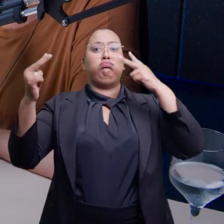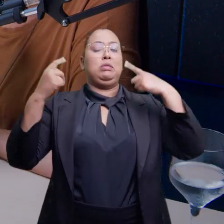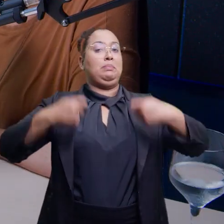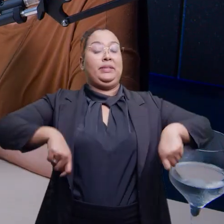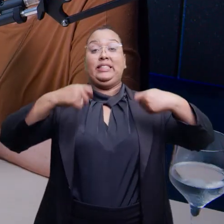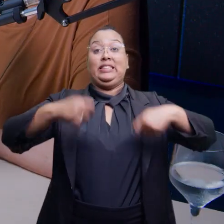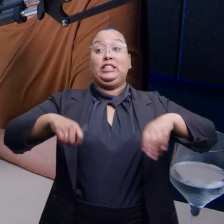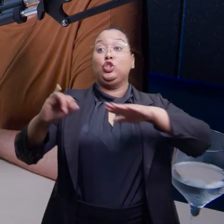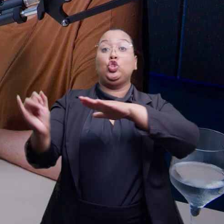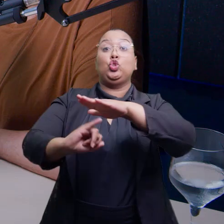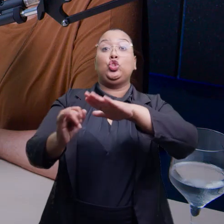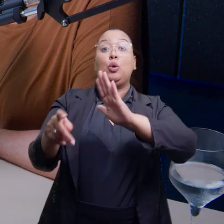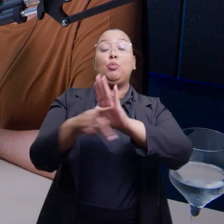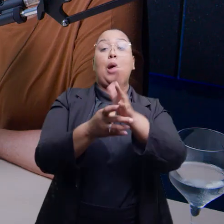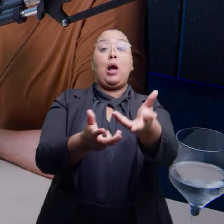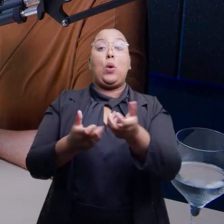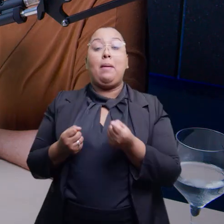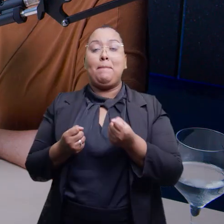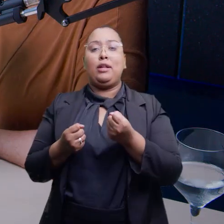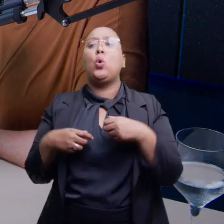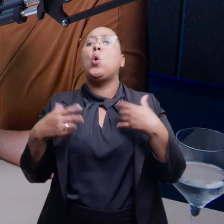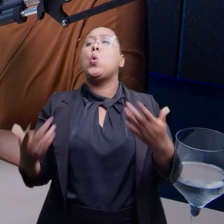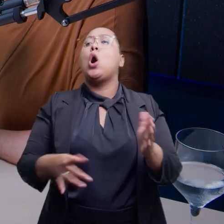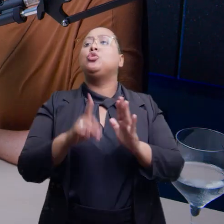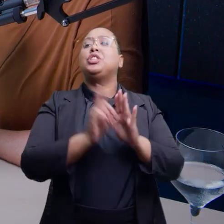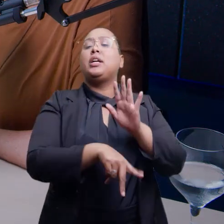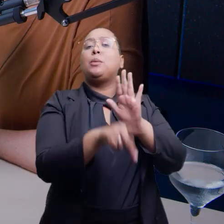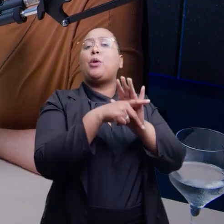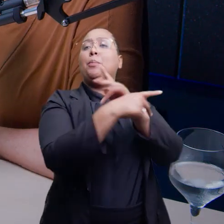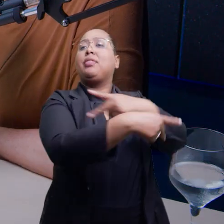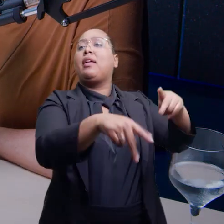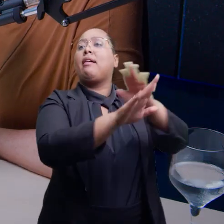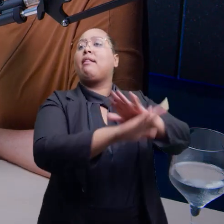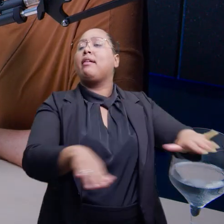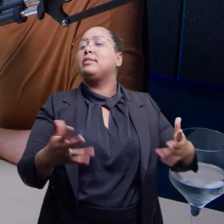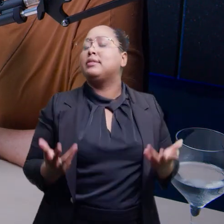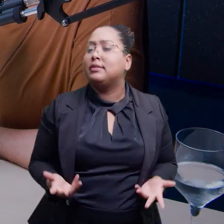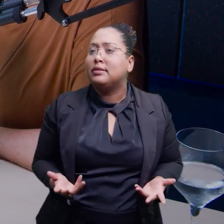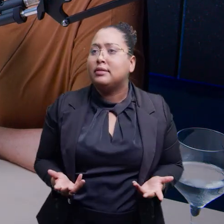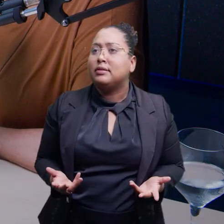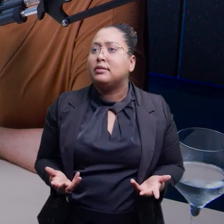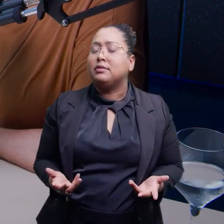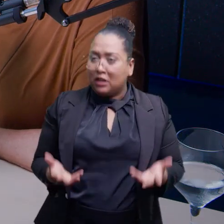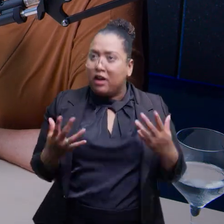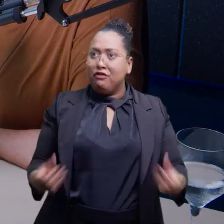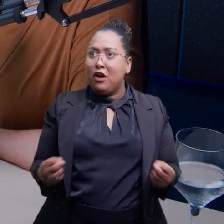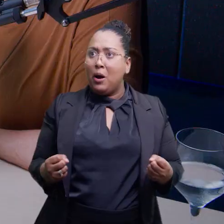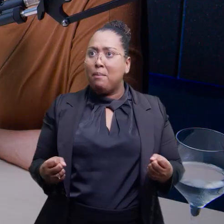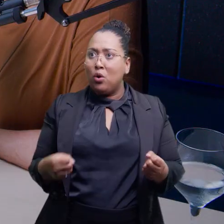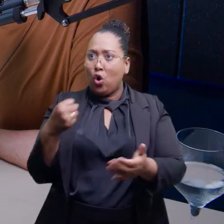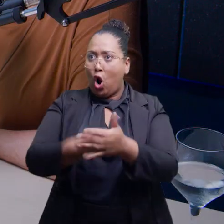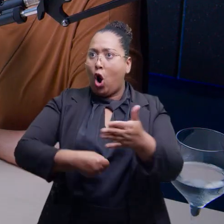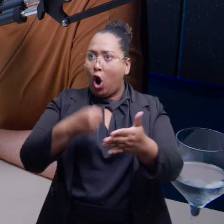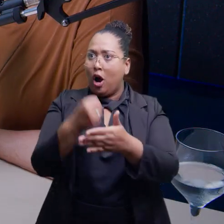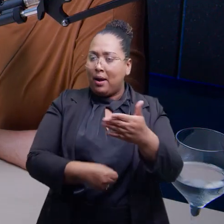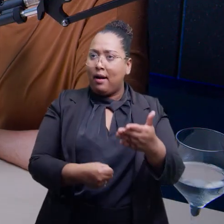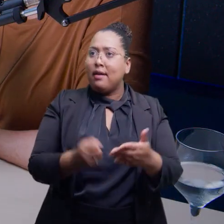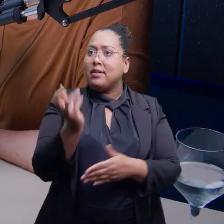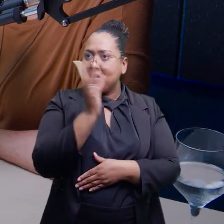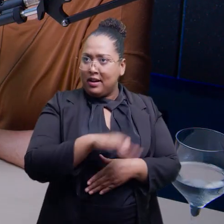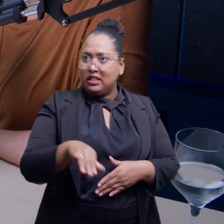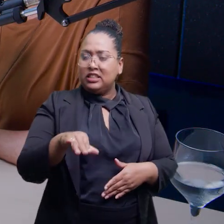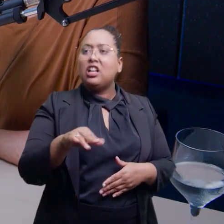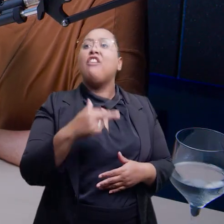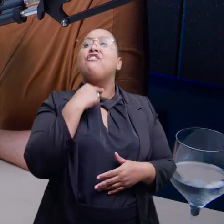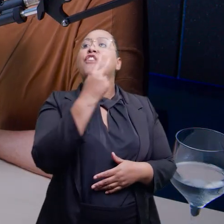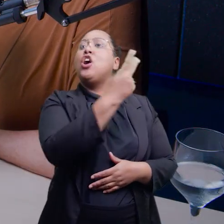com as instituições de acolhimento. Qual é o direito da criança que está lá dentro da instituição? Vamos resgatar o direito, a voz dessa